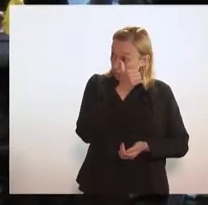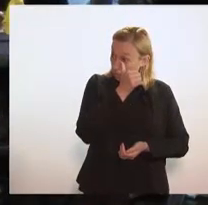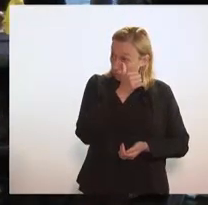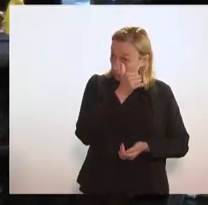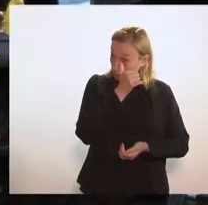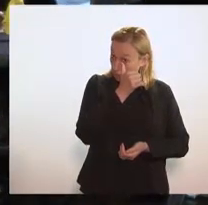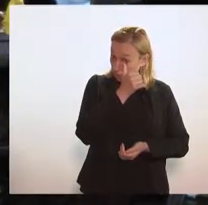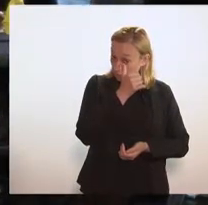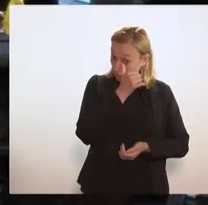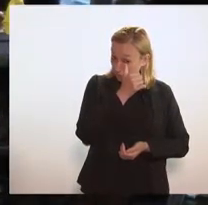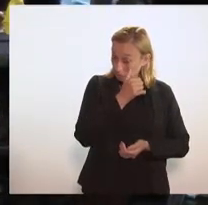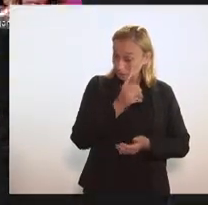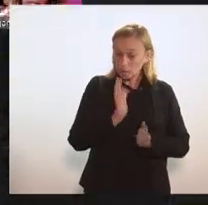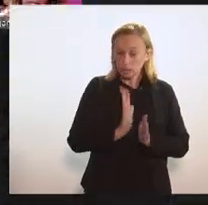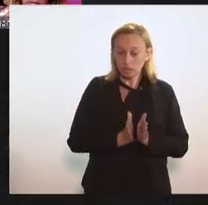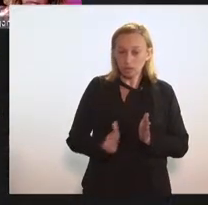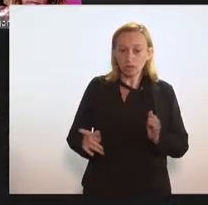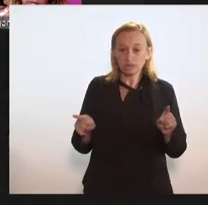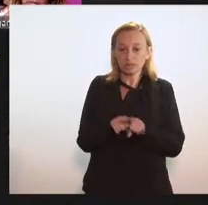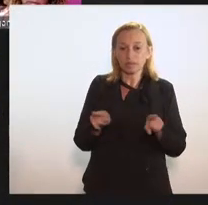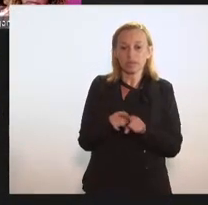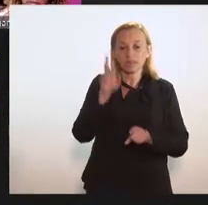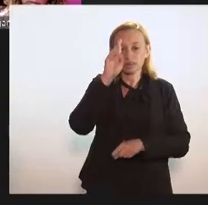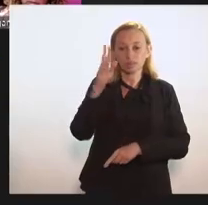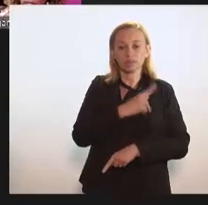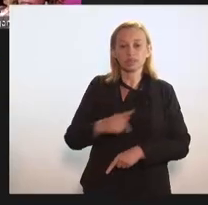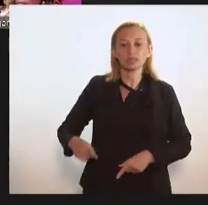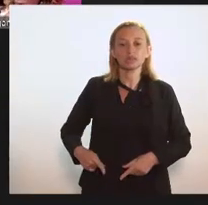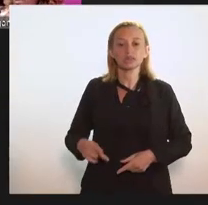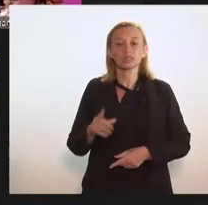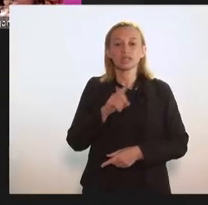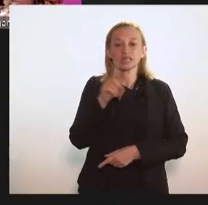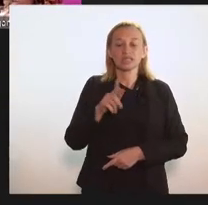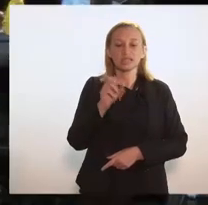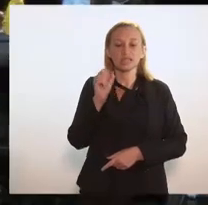320 também Presidente